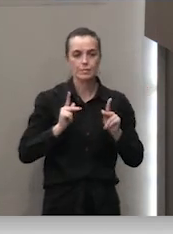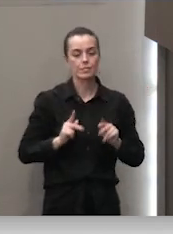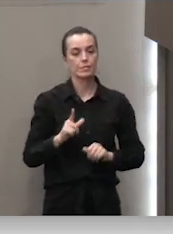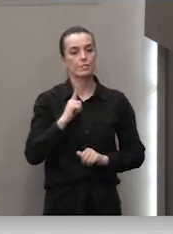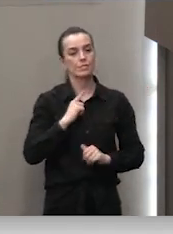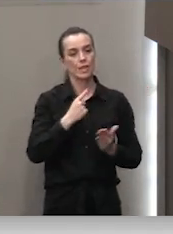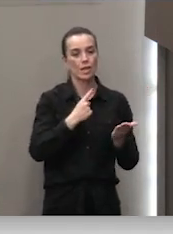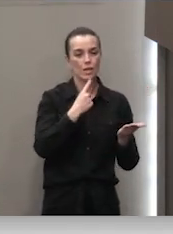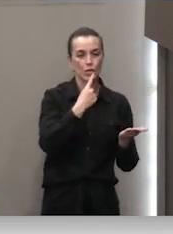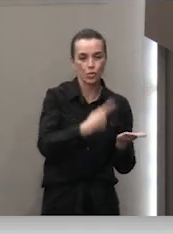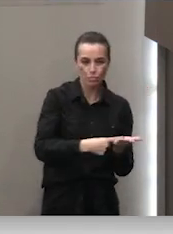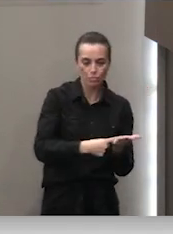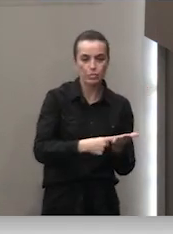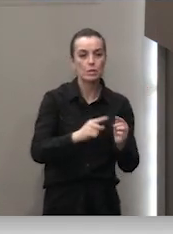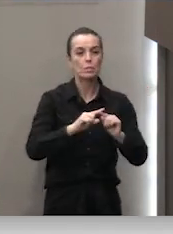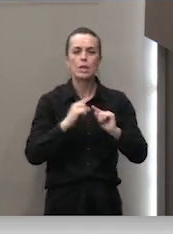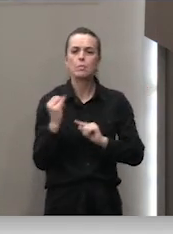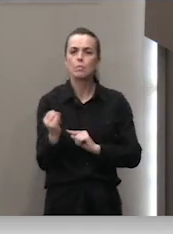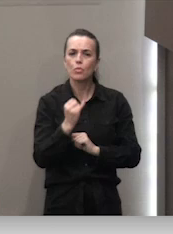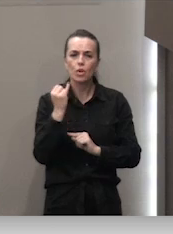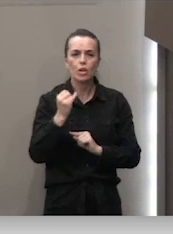é importante também a gente ter na agenda